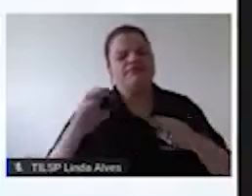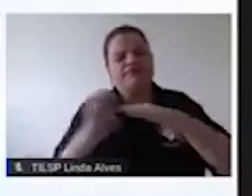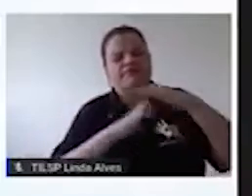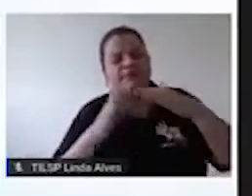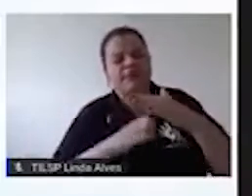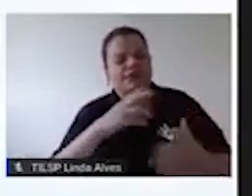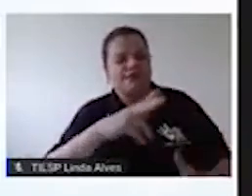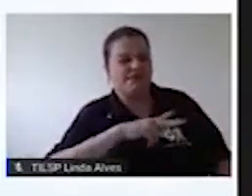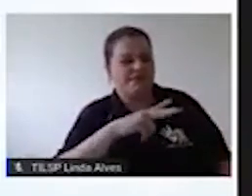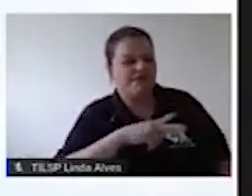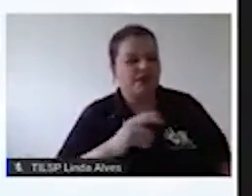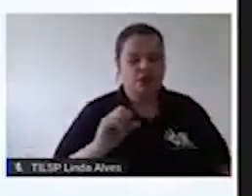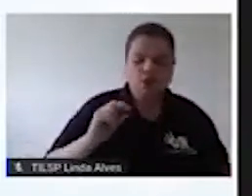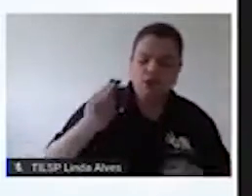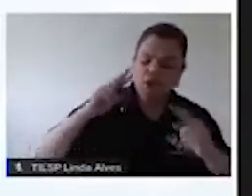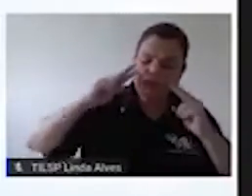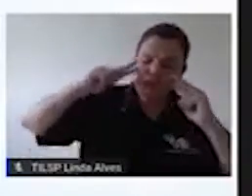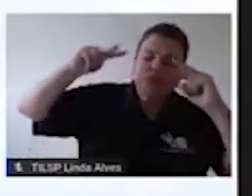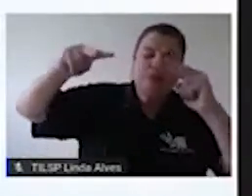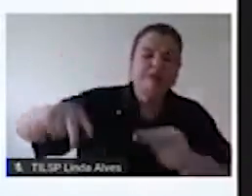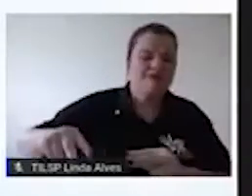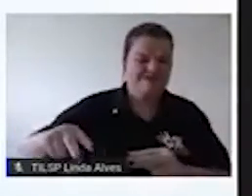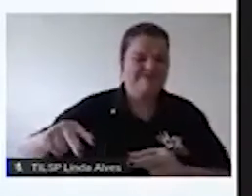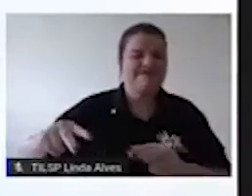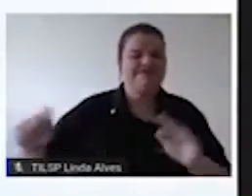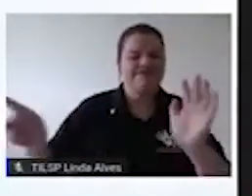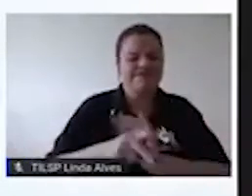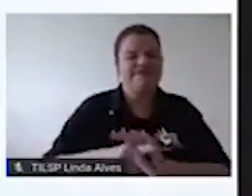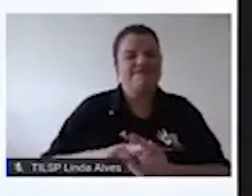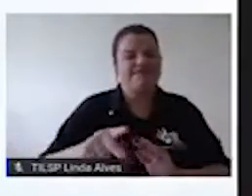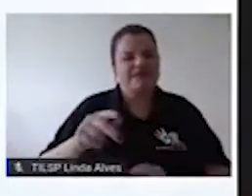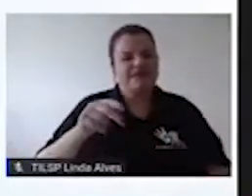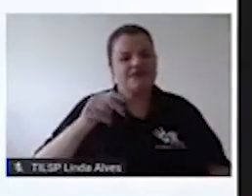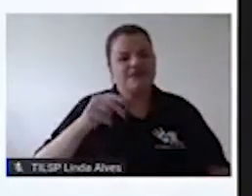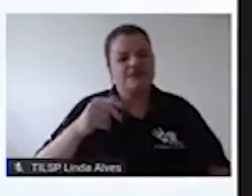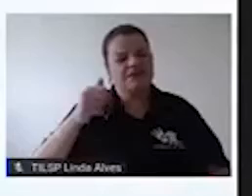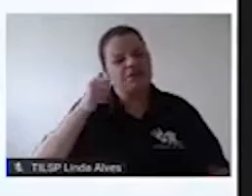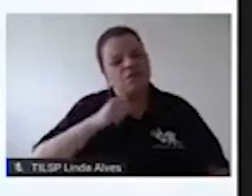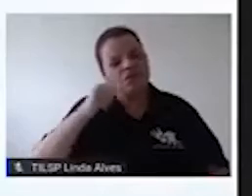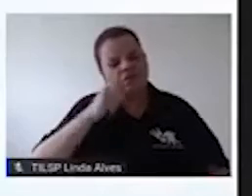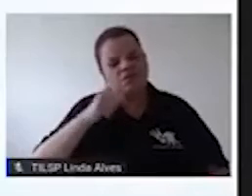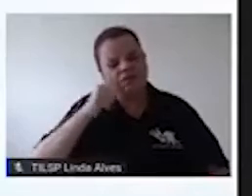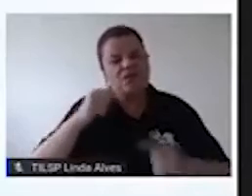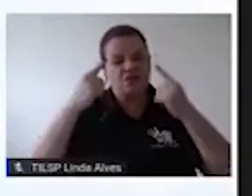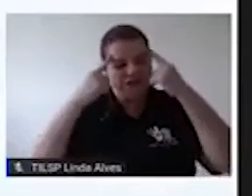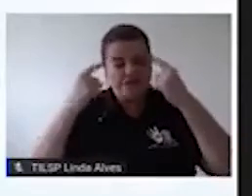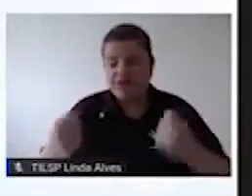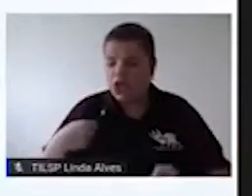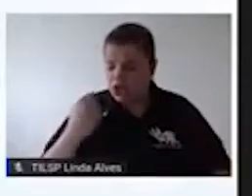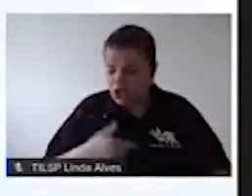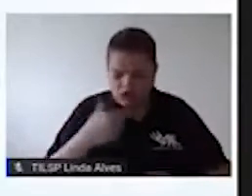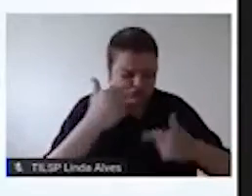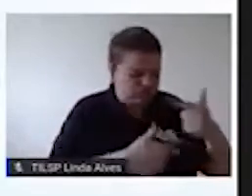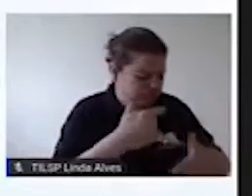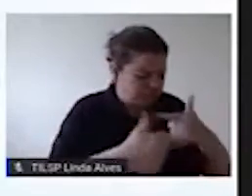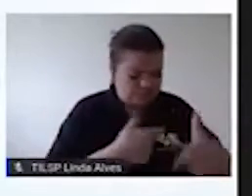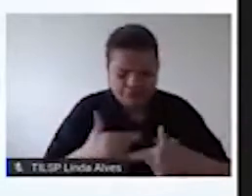empresas para esse fenômeno, né? A gente lida com as coisas do trabalho